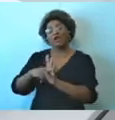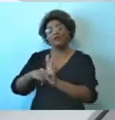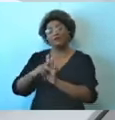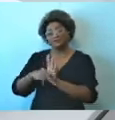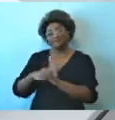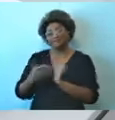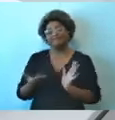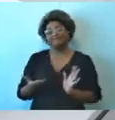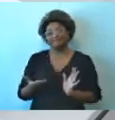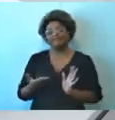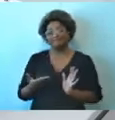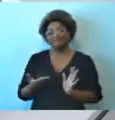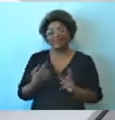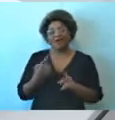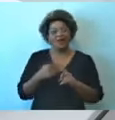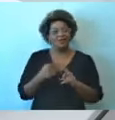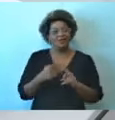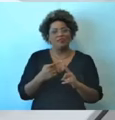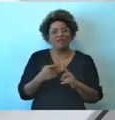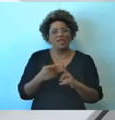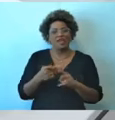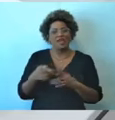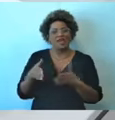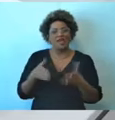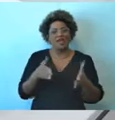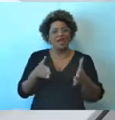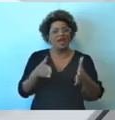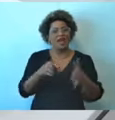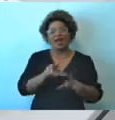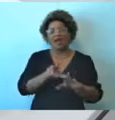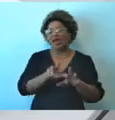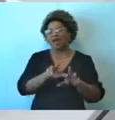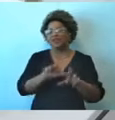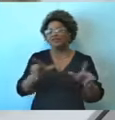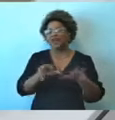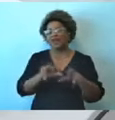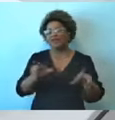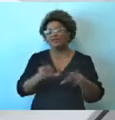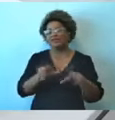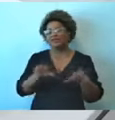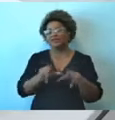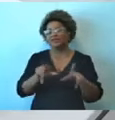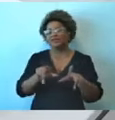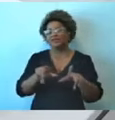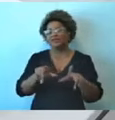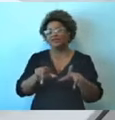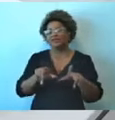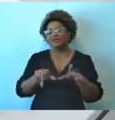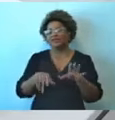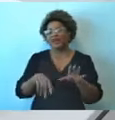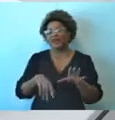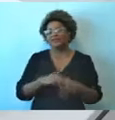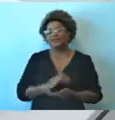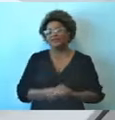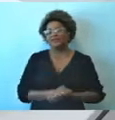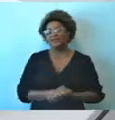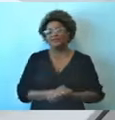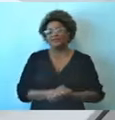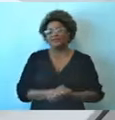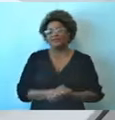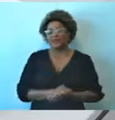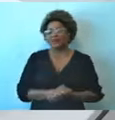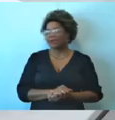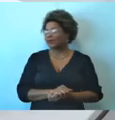a via não é toda igual, tem lugar, as dimensões são super variadas, as seções transversais. A gente tem